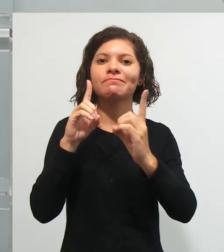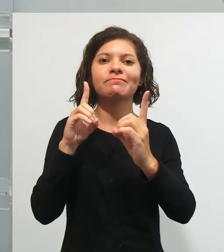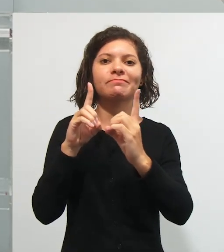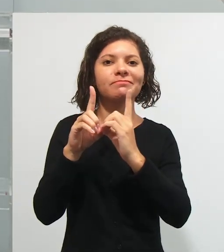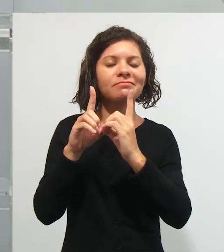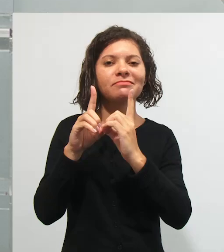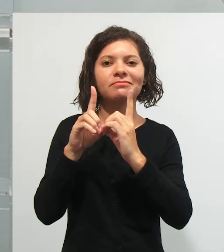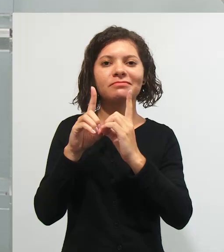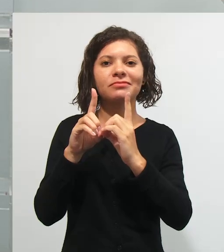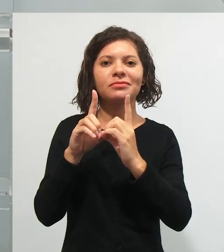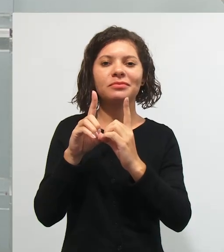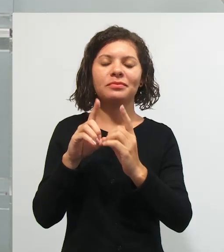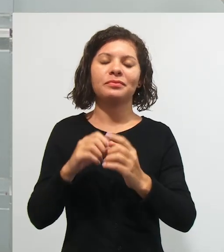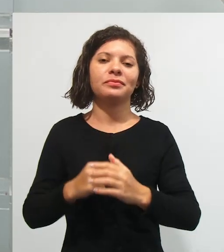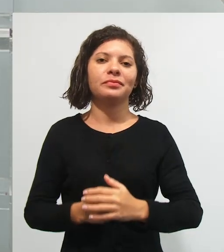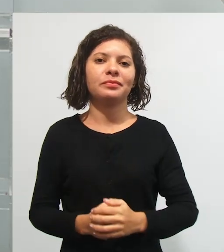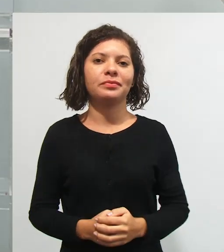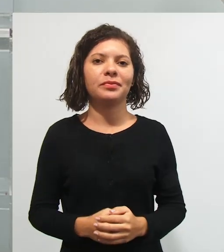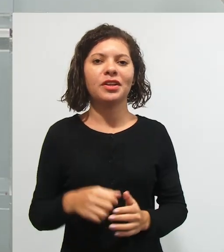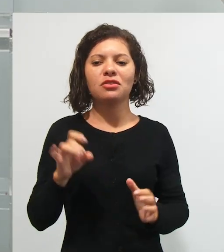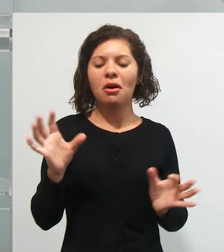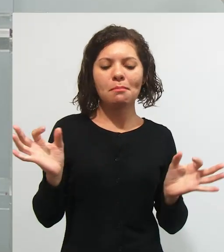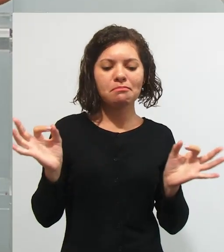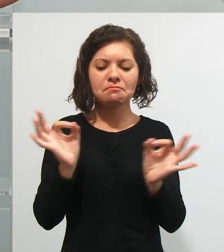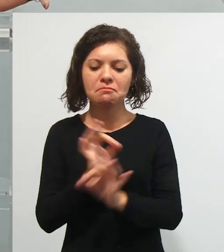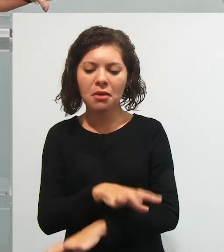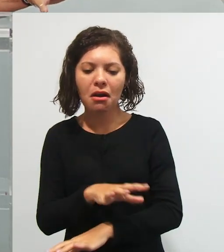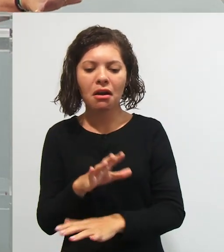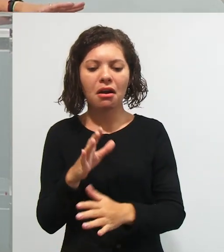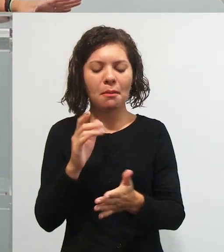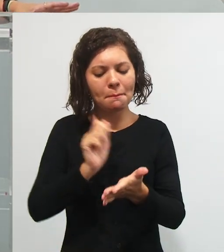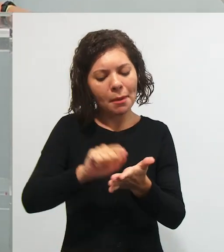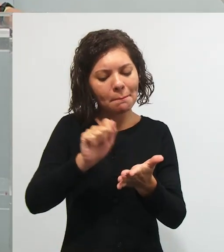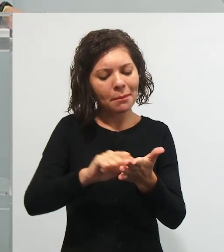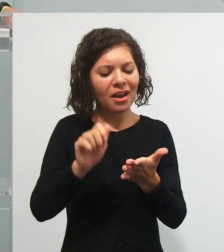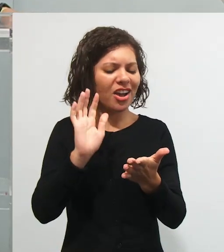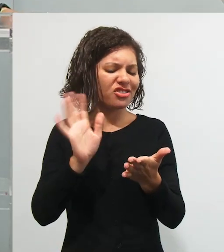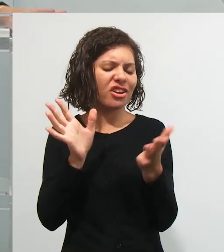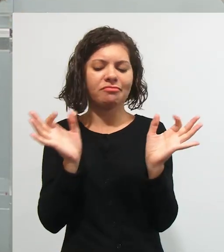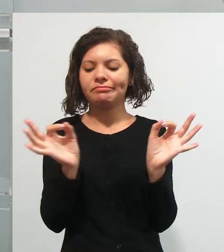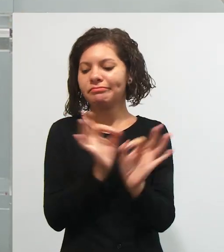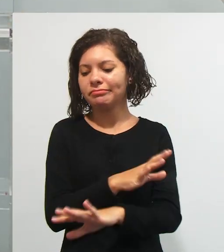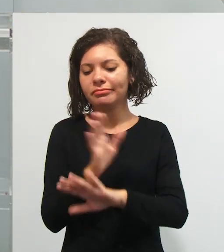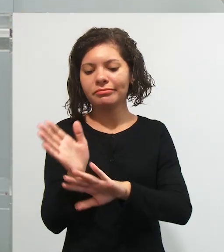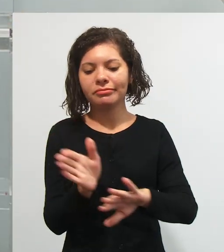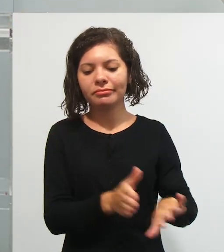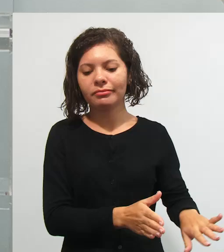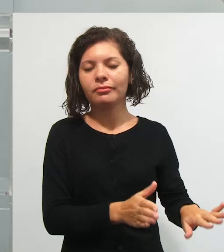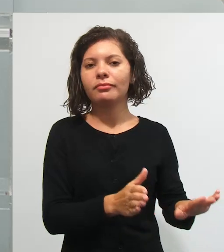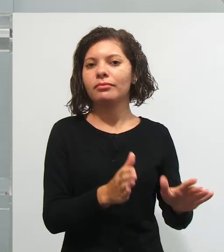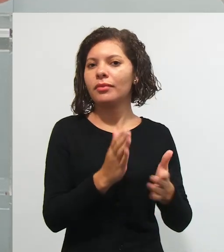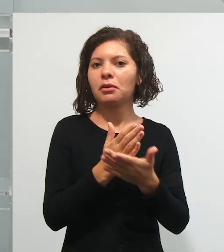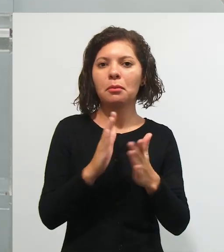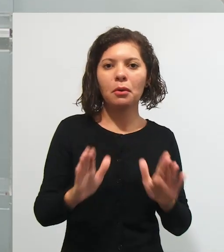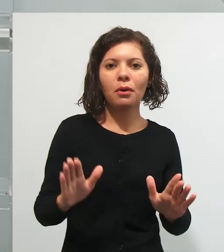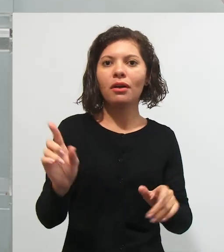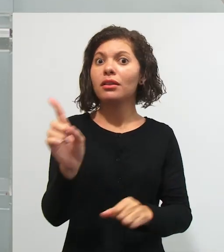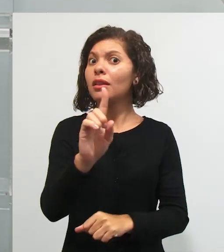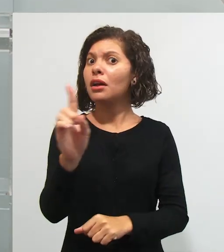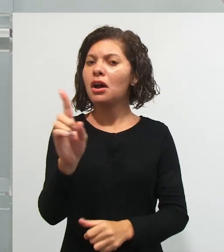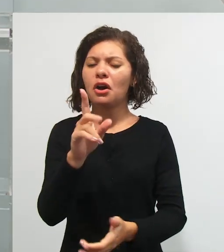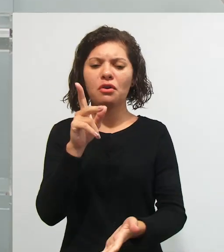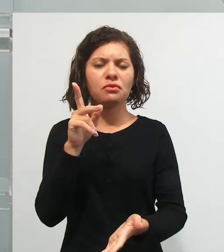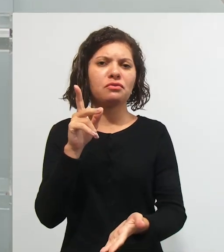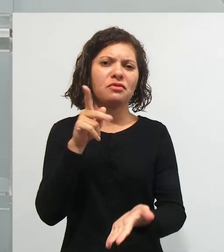algo posto, acabado, fechado, foi escrito e ninguém mais discute sobre isso. Agora isso é verdade eterna,